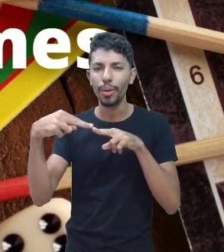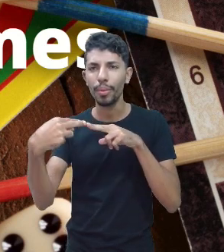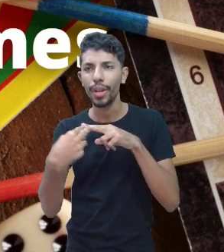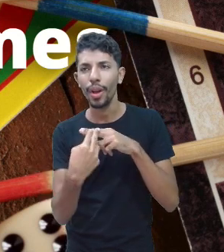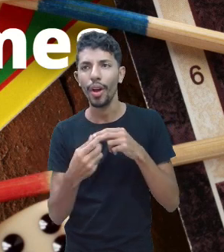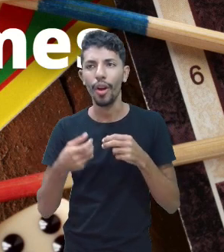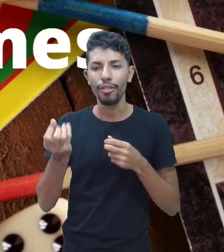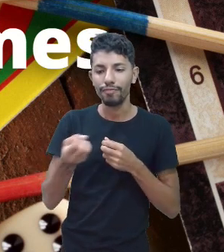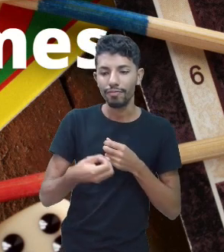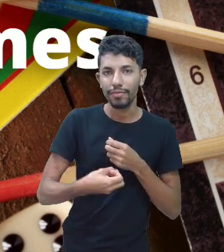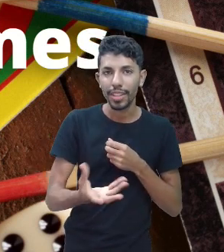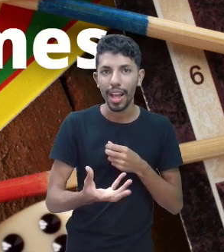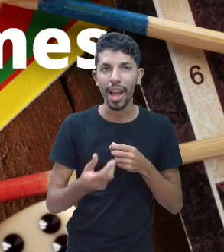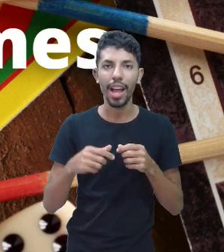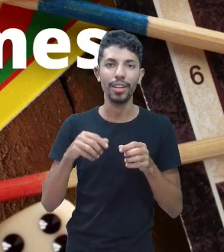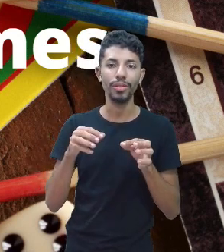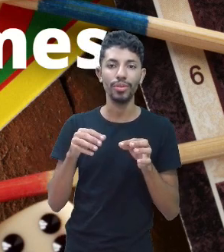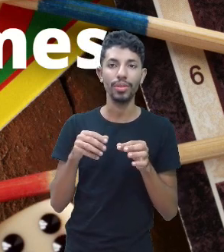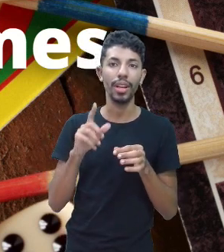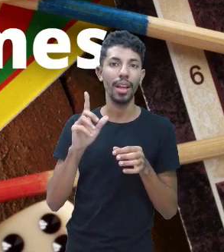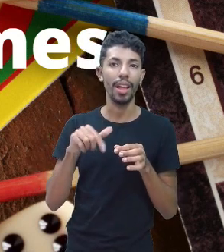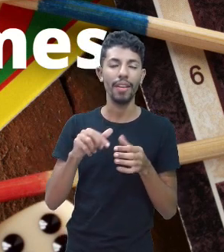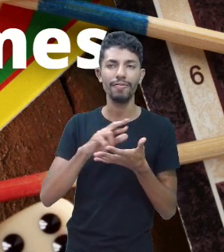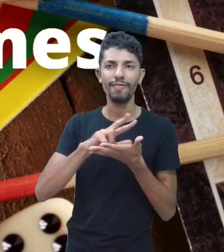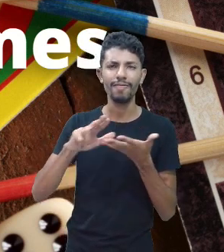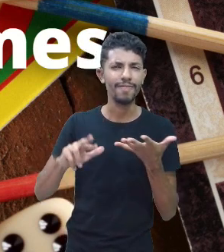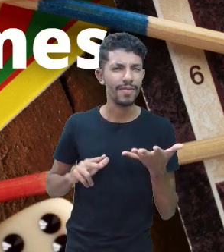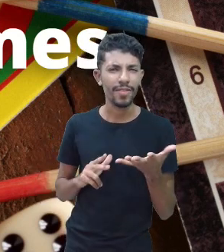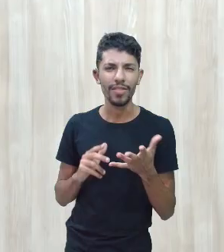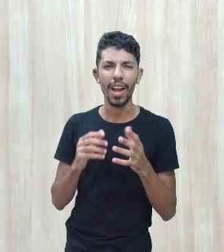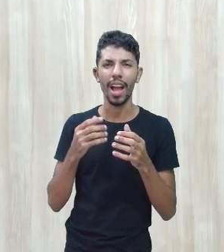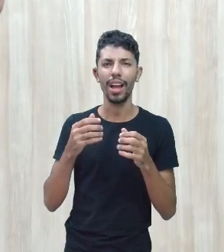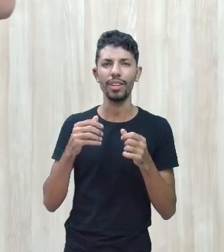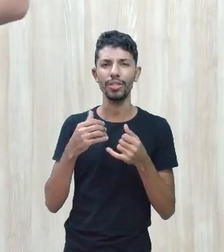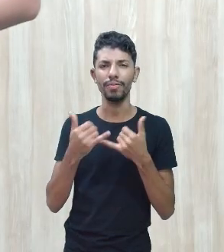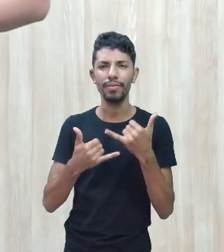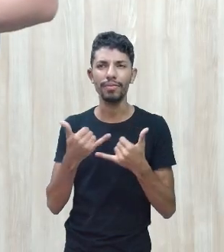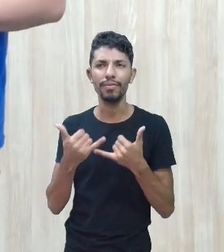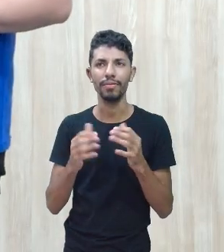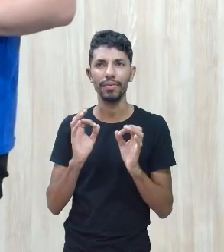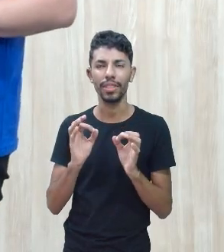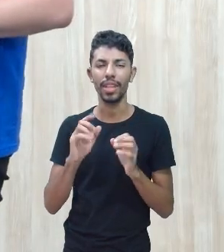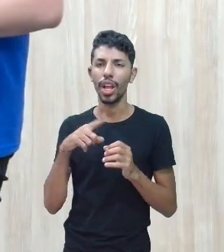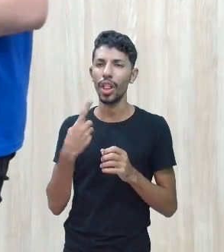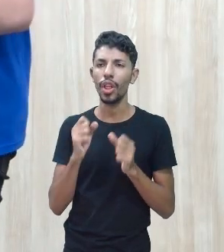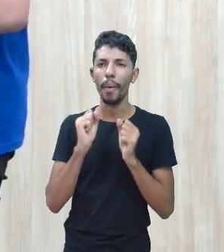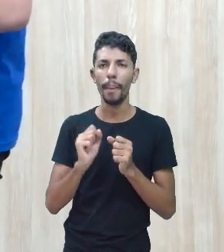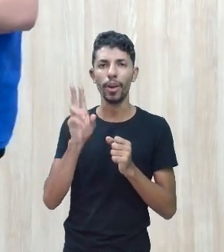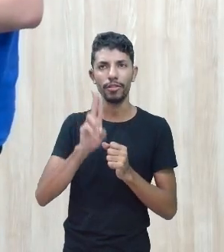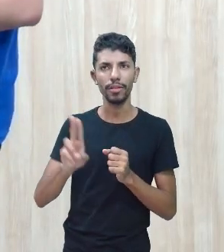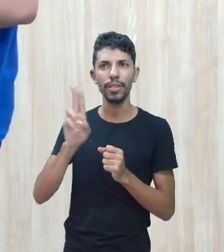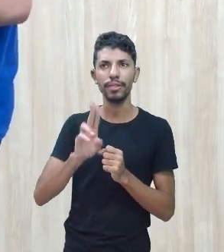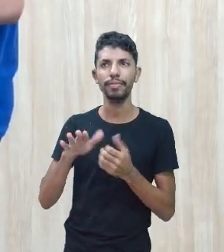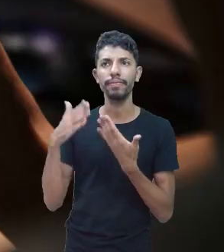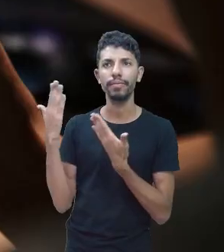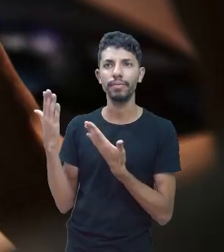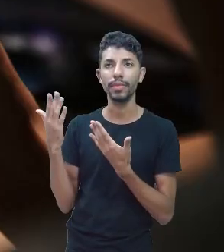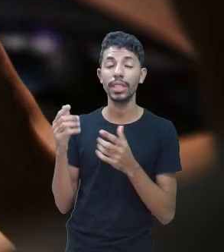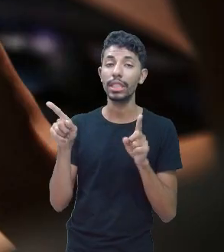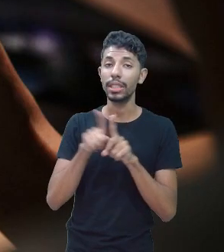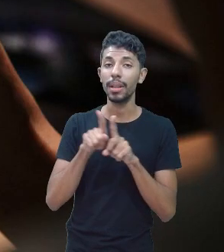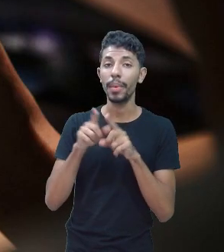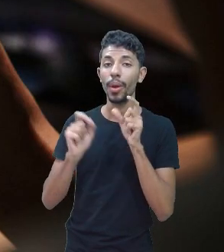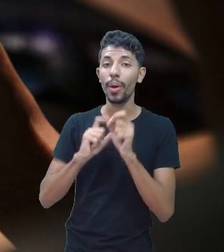tem dama, aqui tem xadrez, né? Tem vários outros jogos aí que a gente pode trabalhar, tá certo? To play